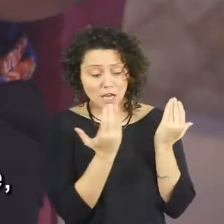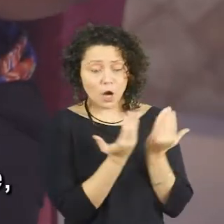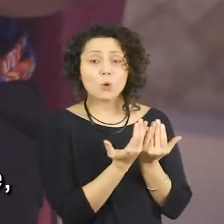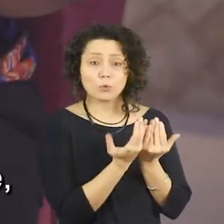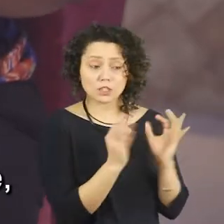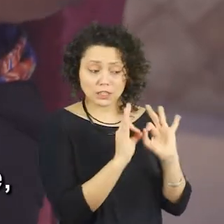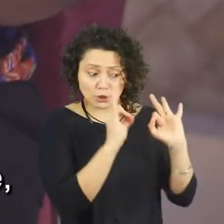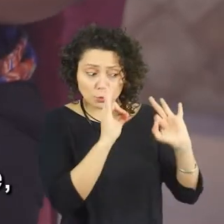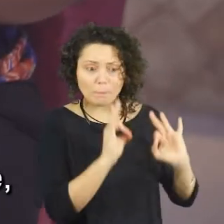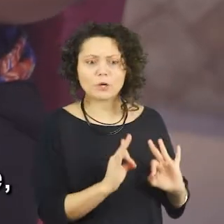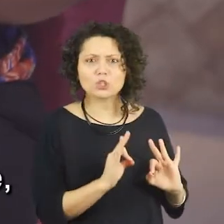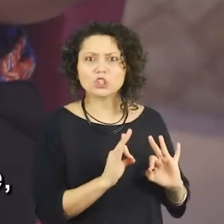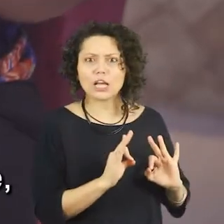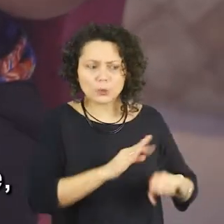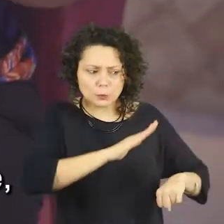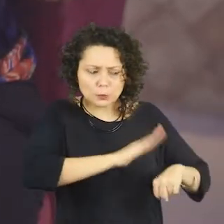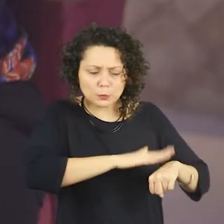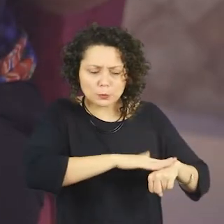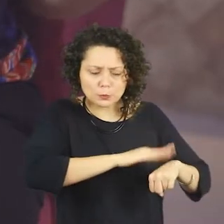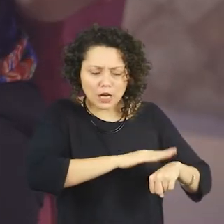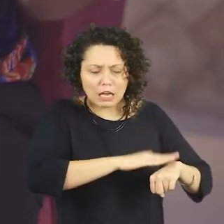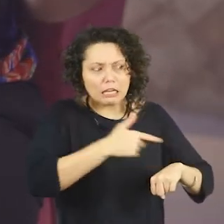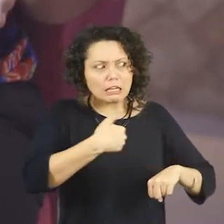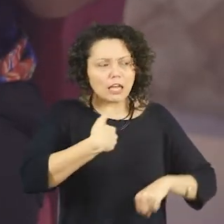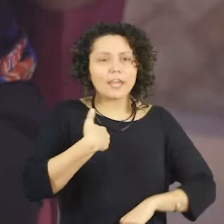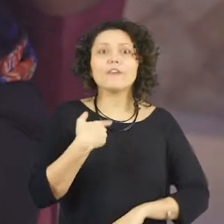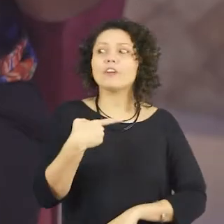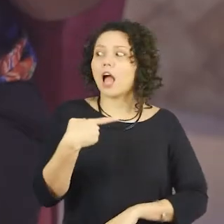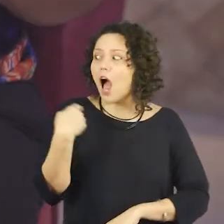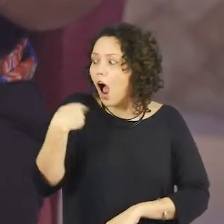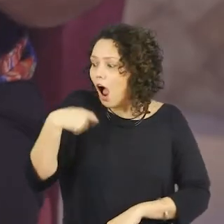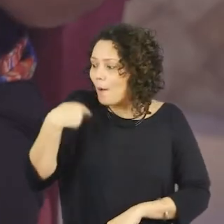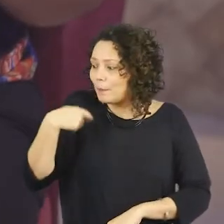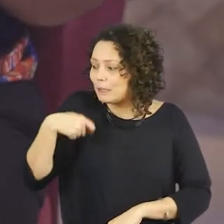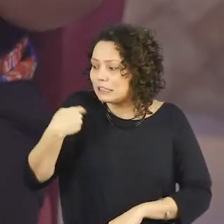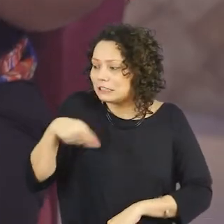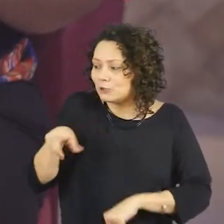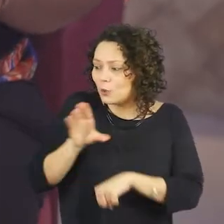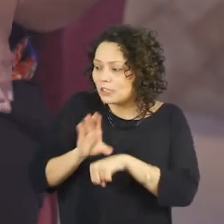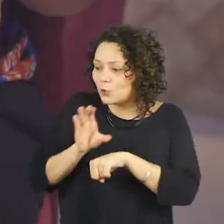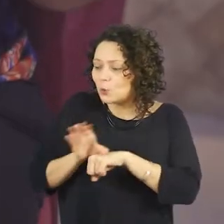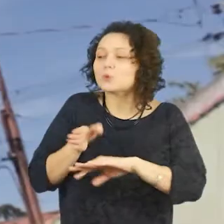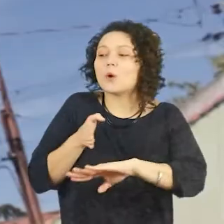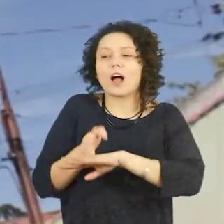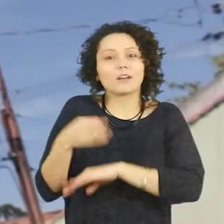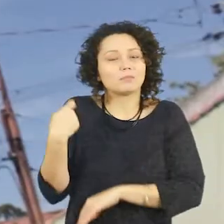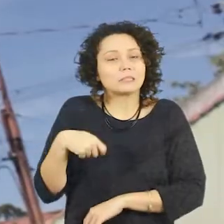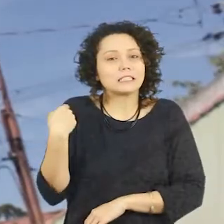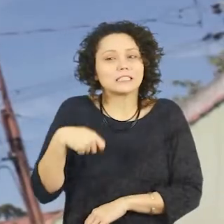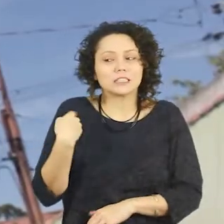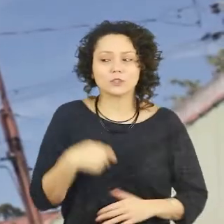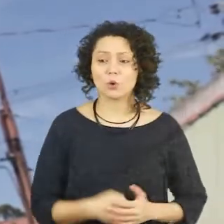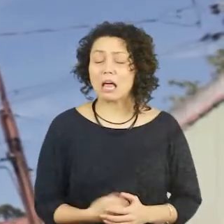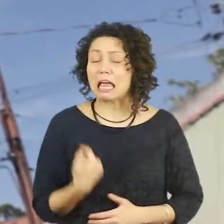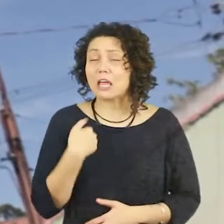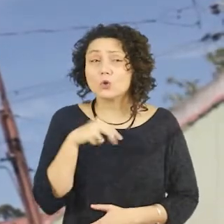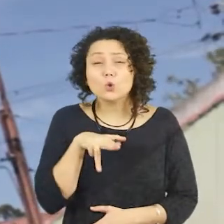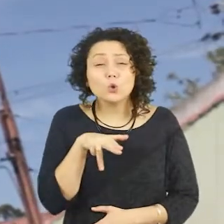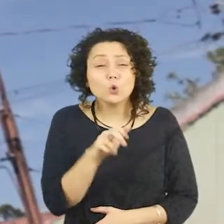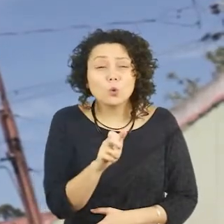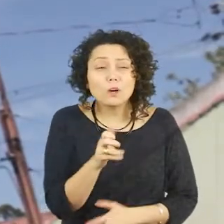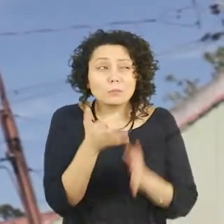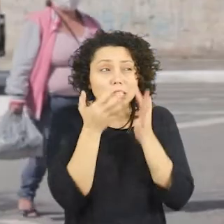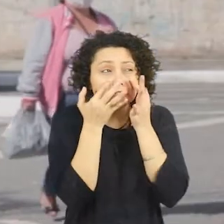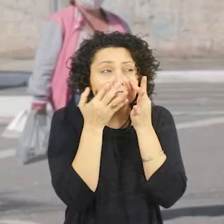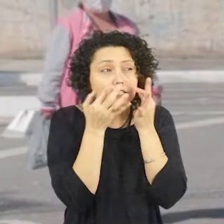um projeto dentro da minha comunidade, que foi o que despertou e eu falei, não, eu preciso entrar nesse curso. Eu nunca